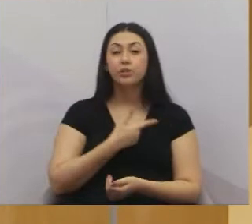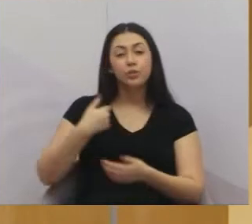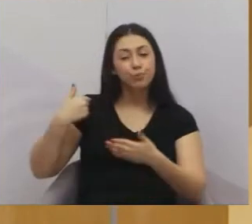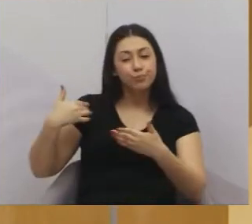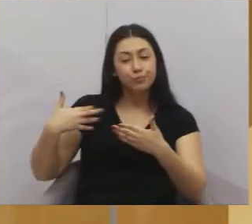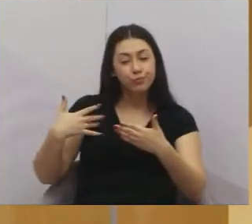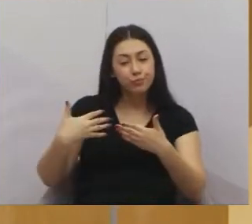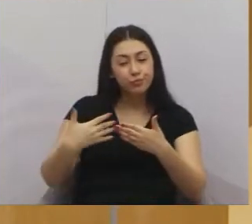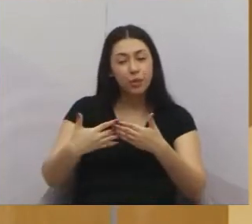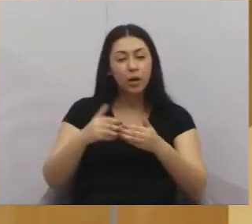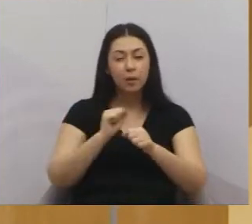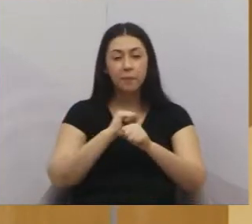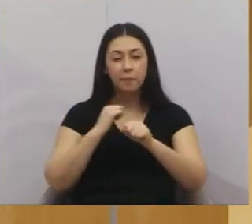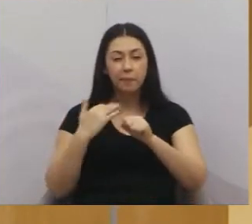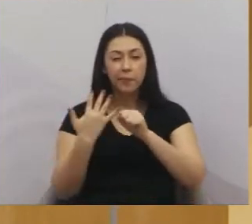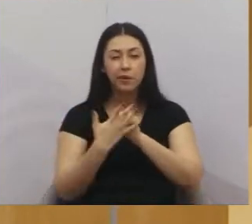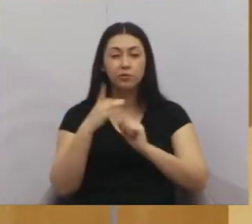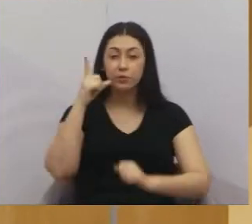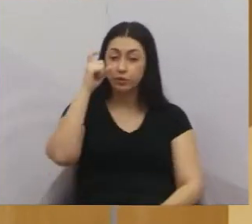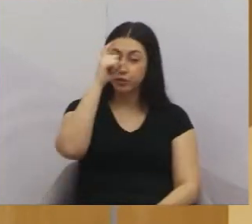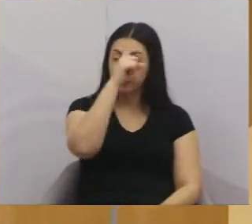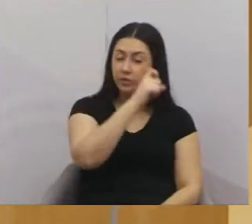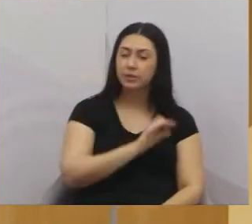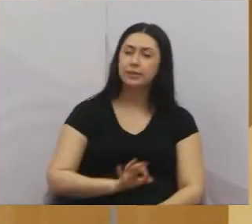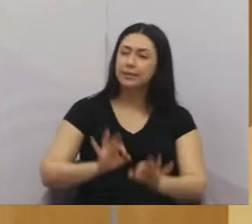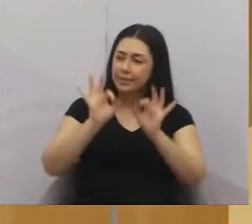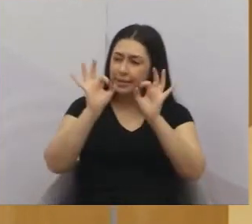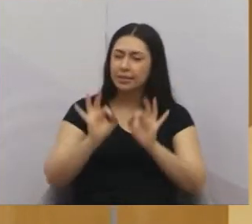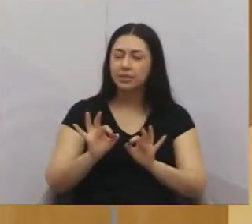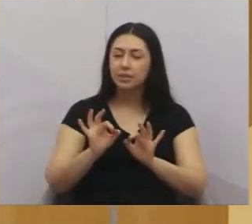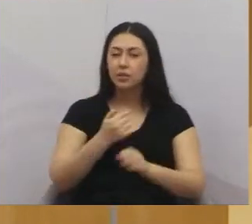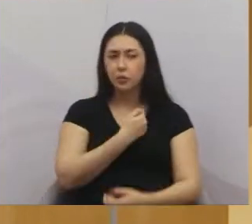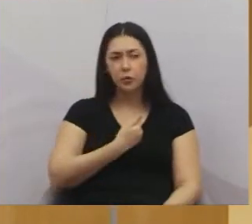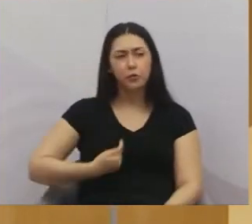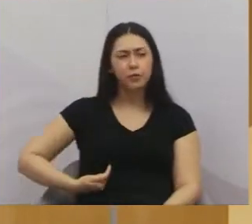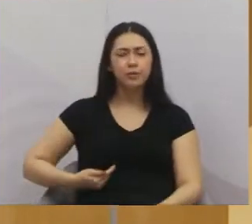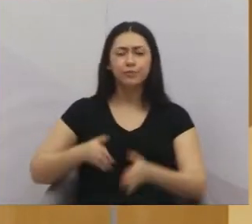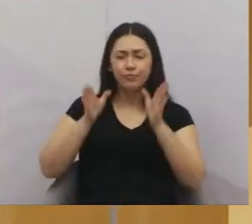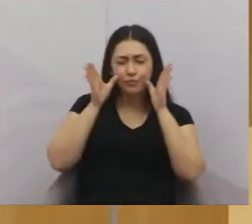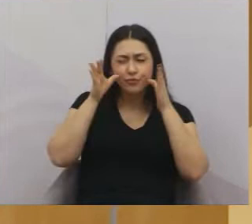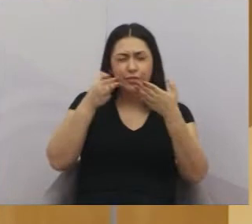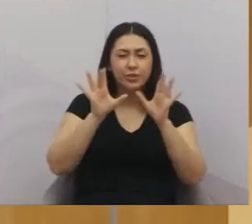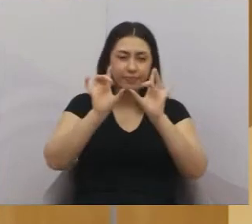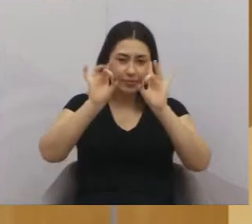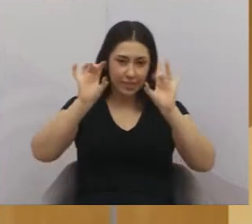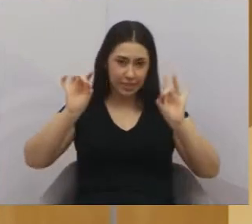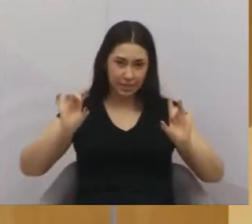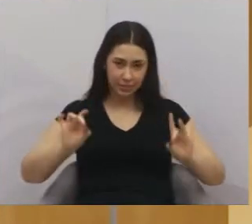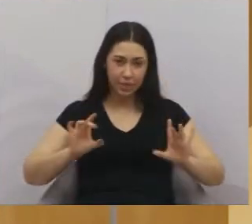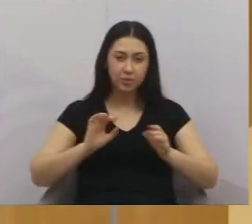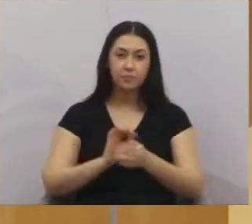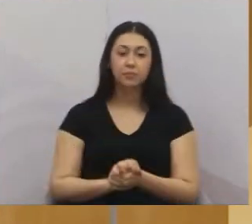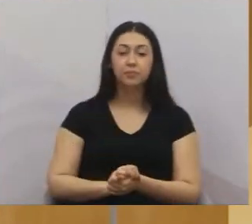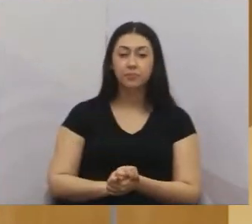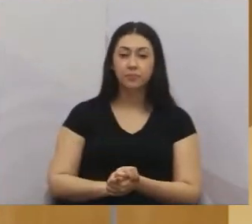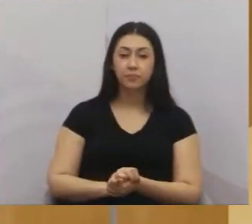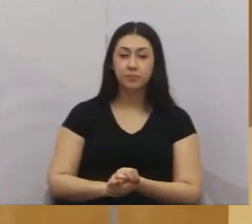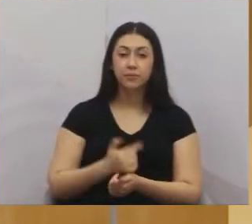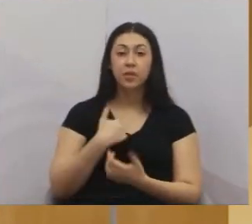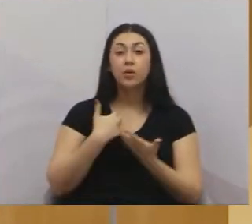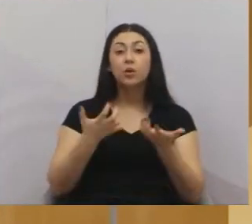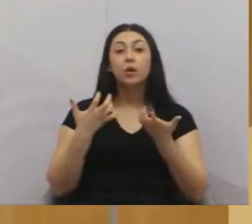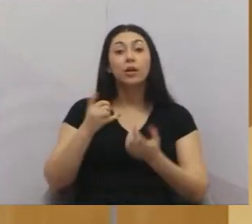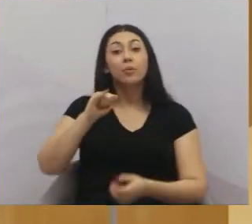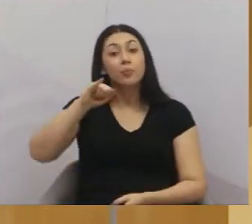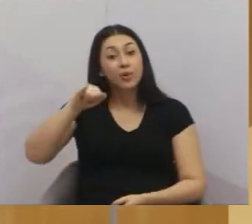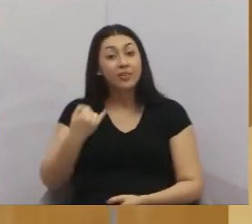pandemia difícil, eu tenho certeza que o governo municipal vai ter um olhar especial para isso. Quero aproveitar